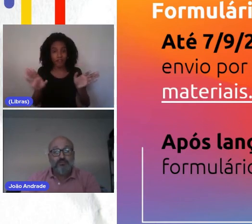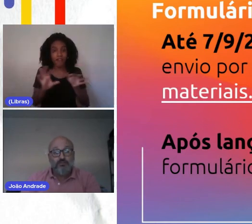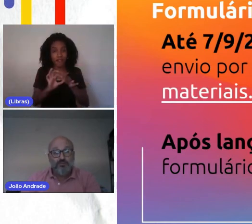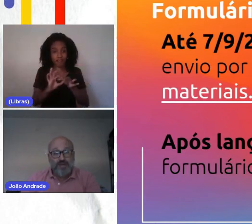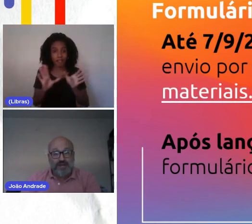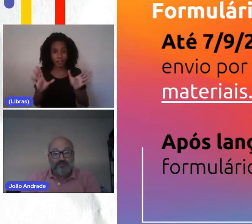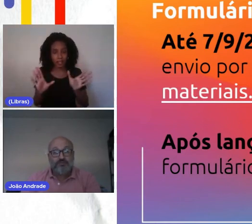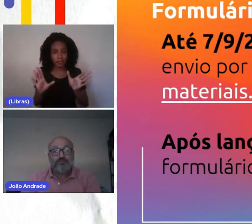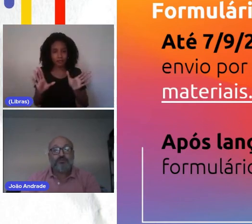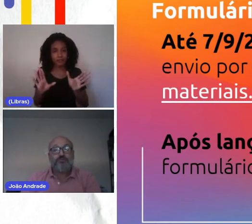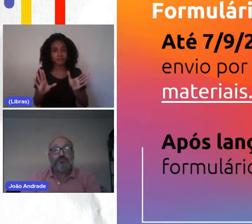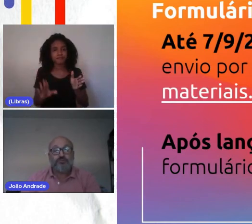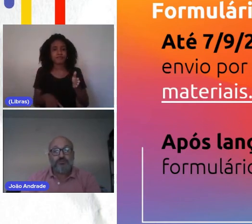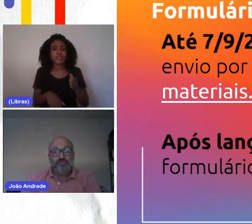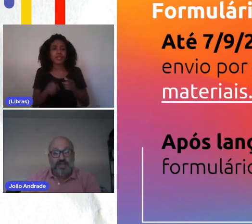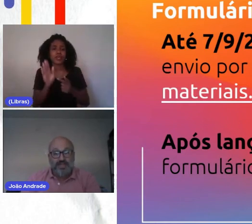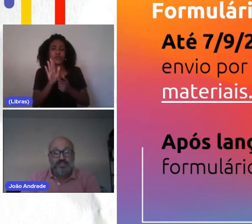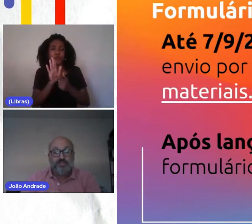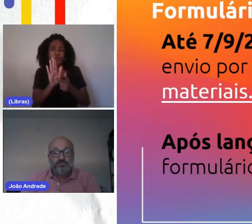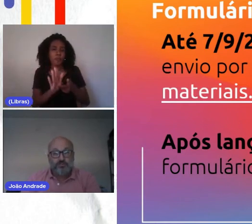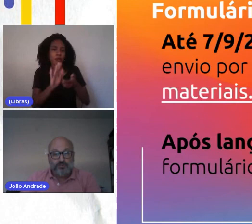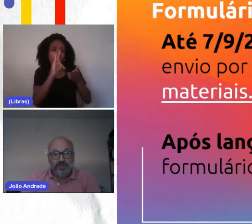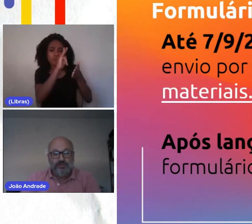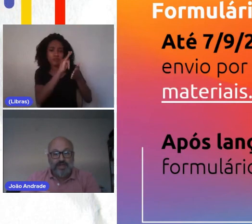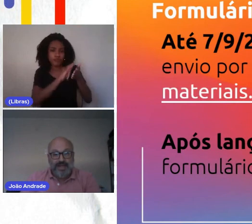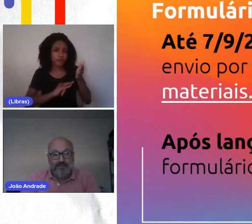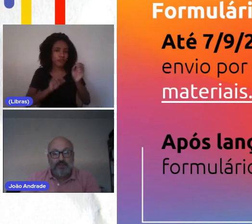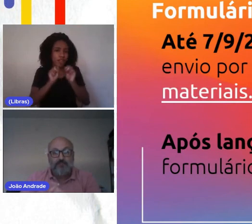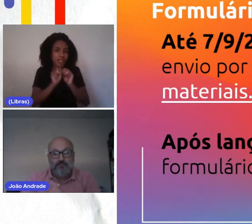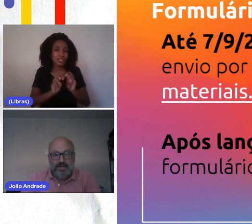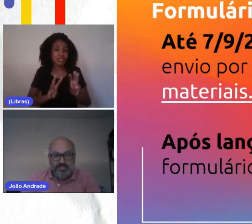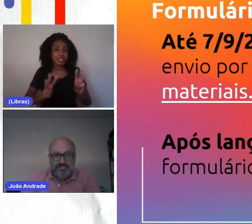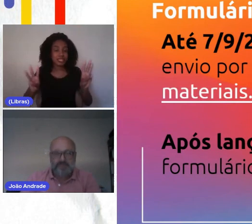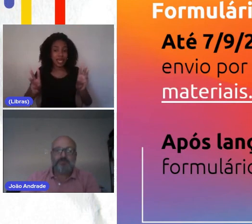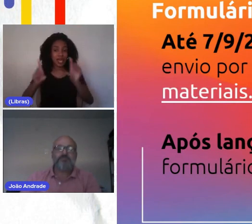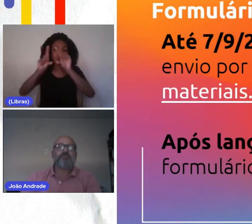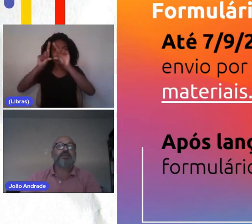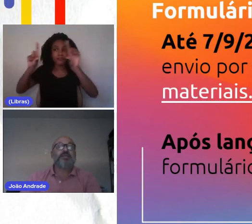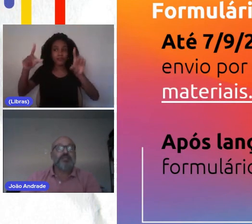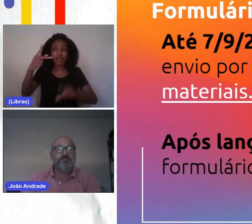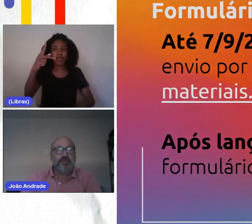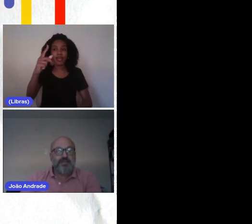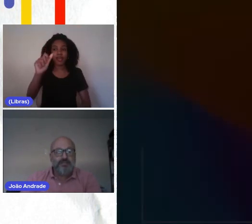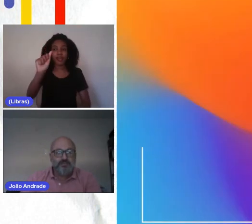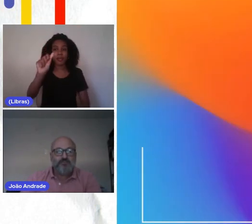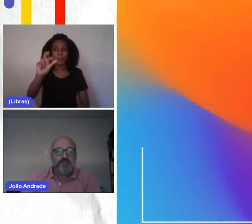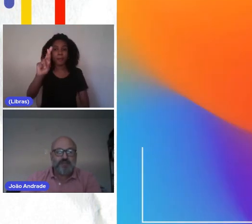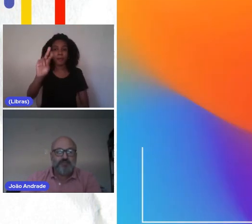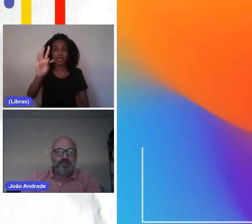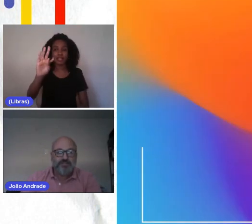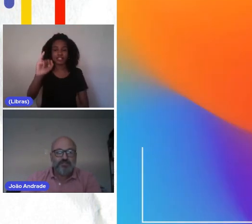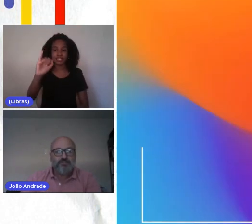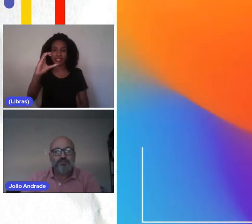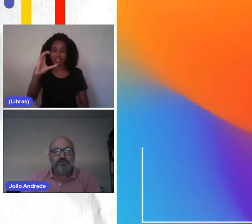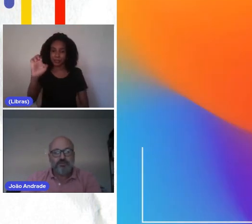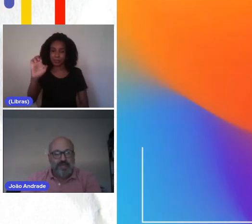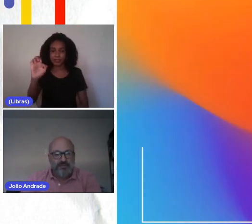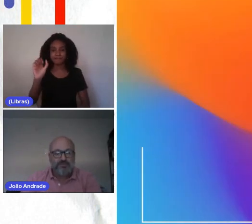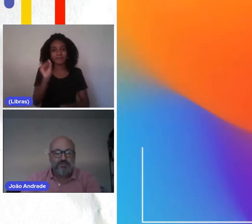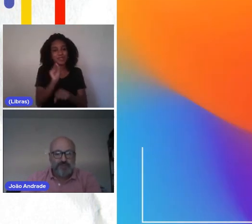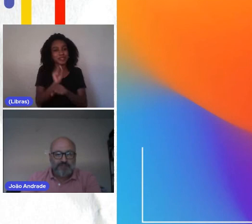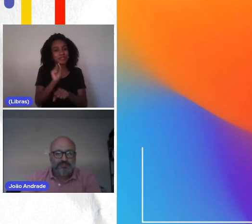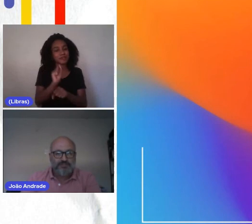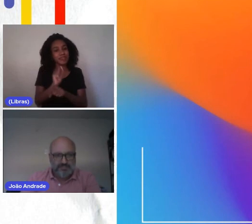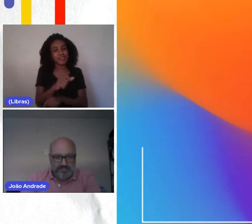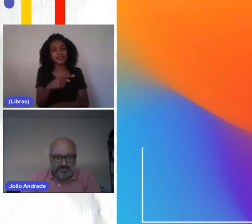pelo formulário do site do portal, na aba Participe. Esperamos brevemente contar